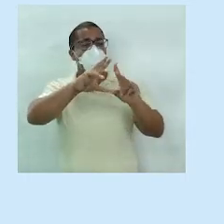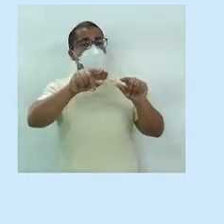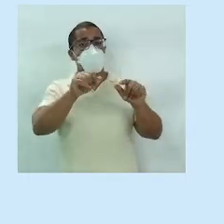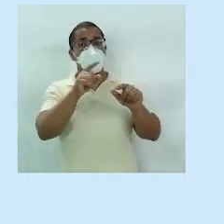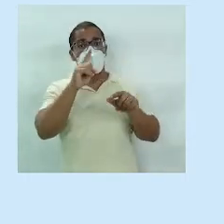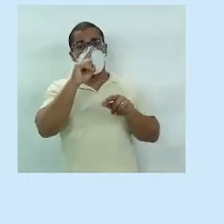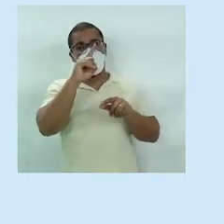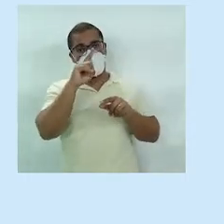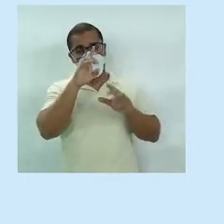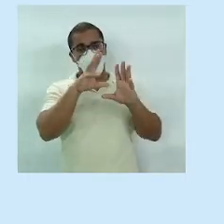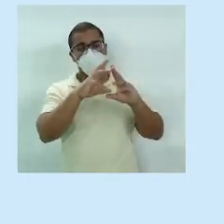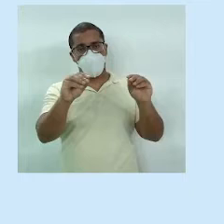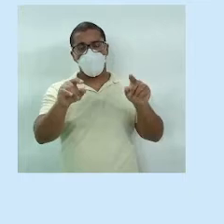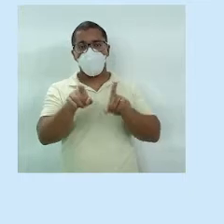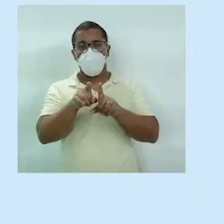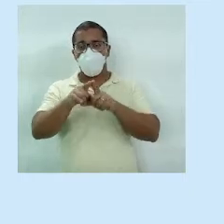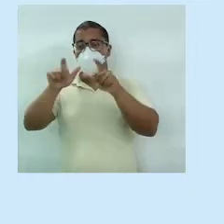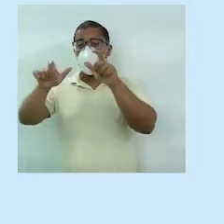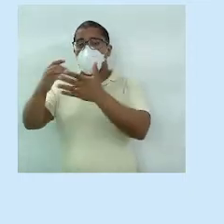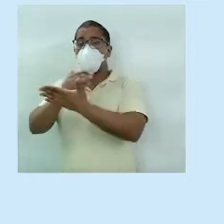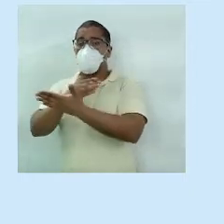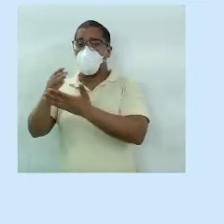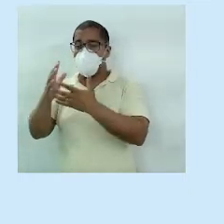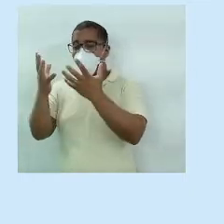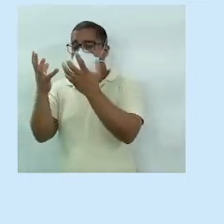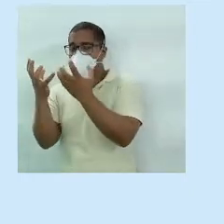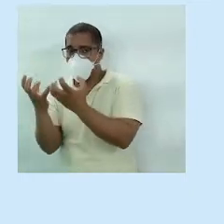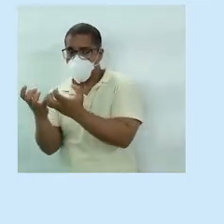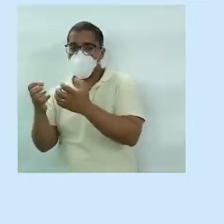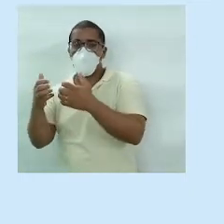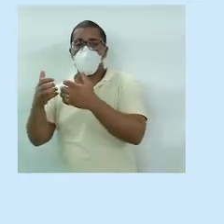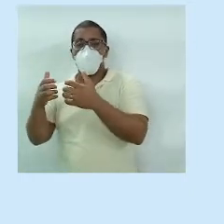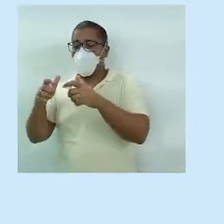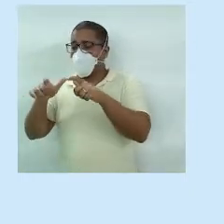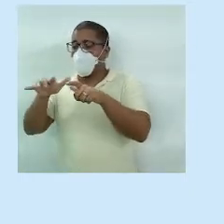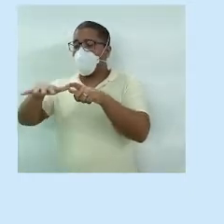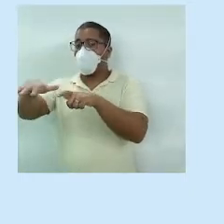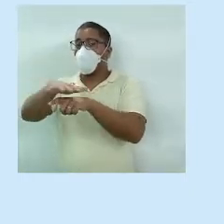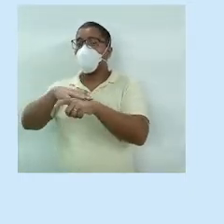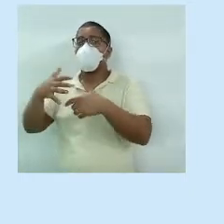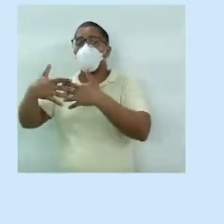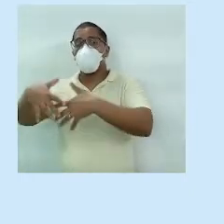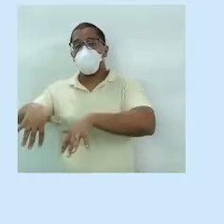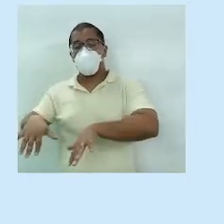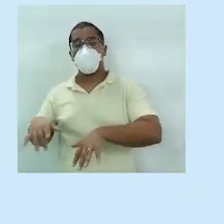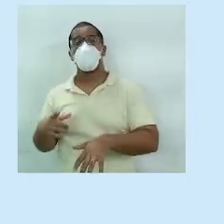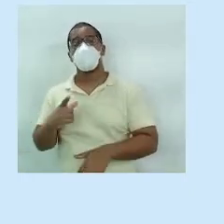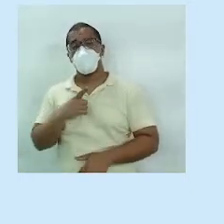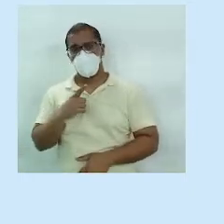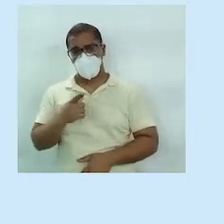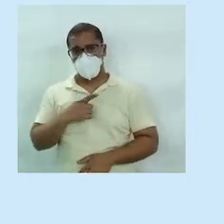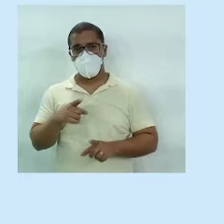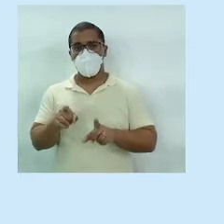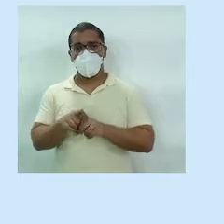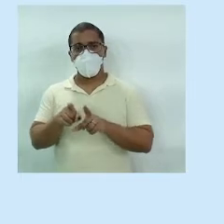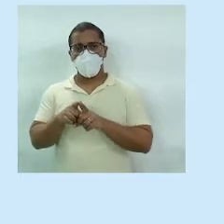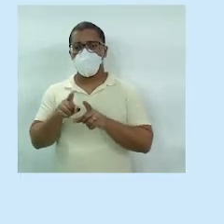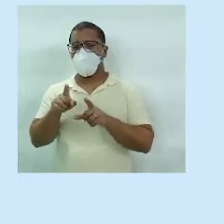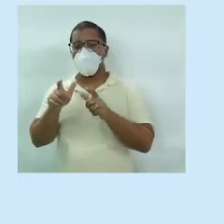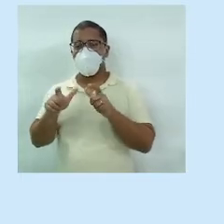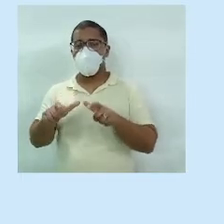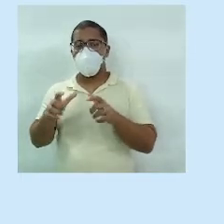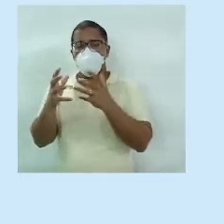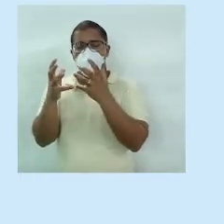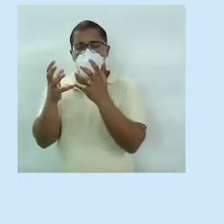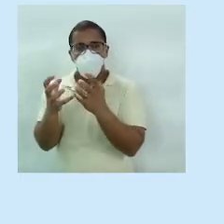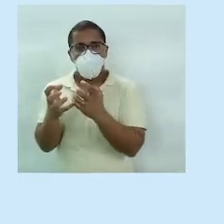da desertificação das áreas naturais, né, de episódios de secas